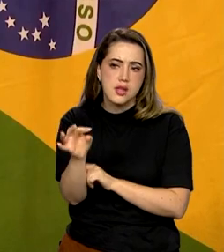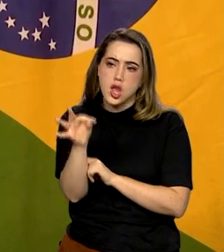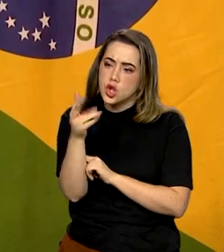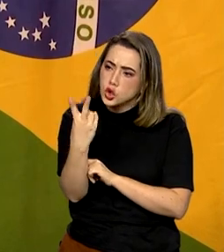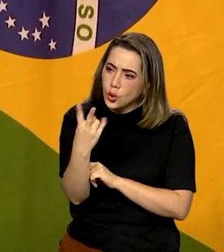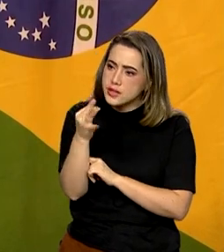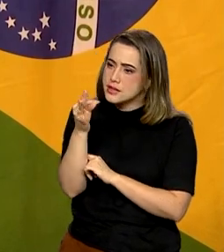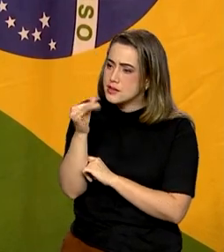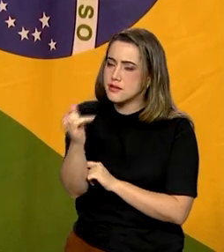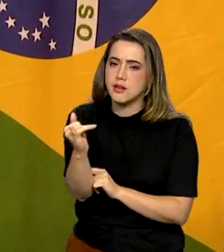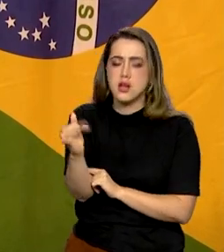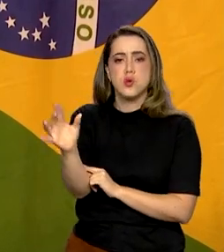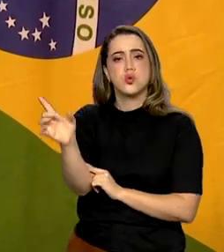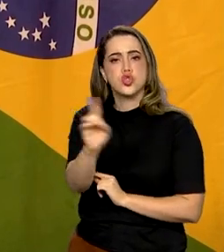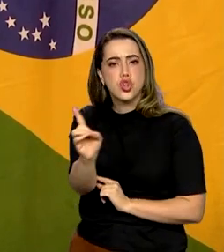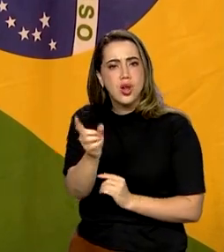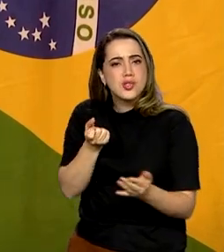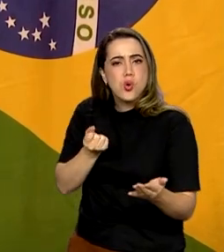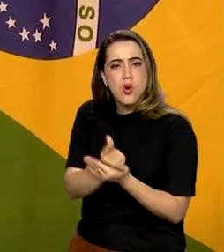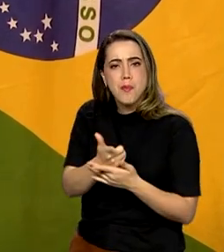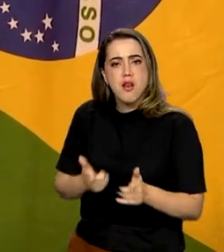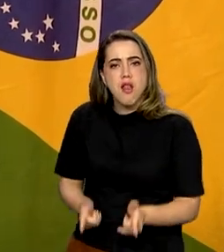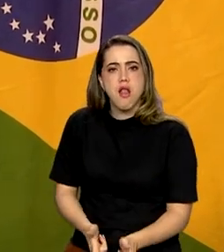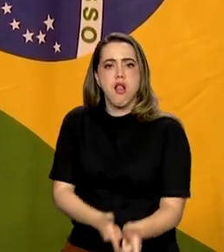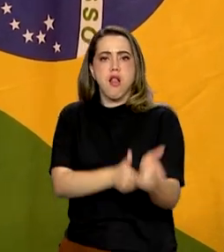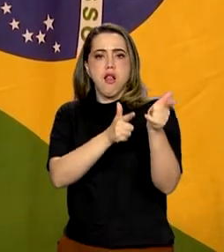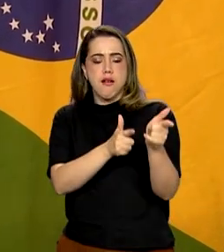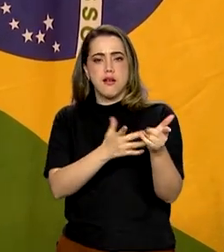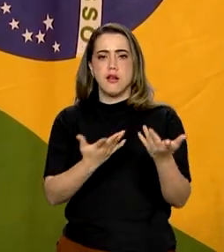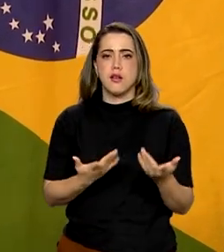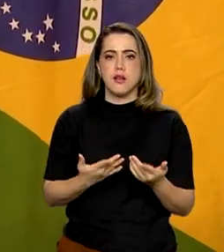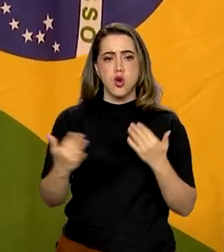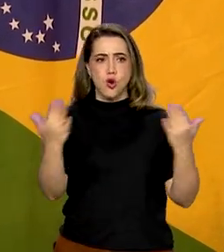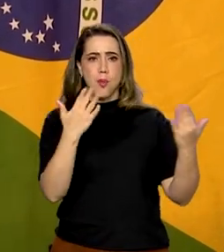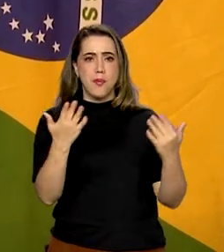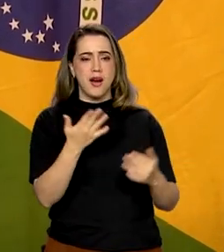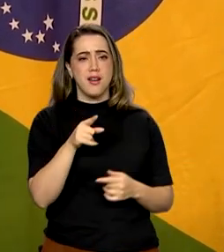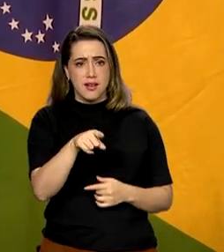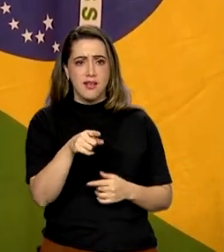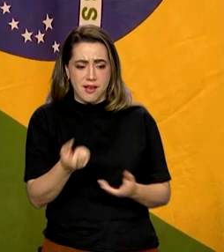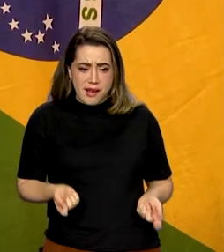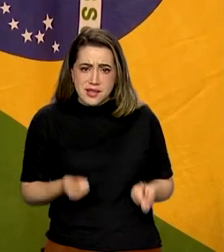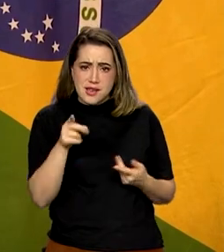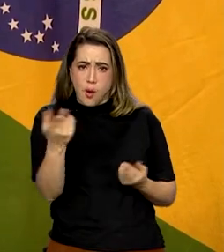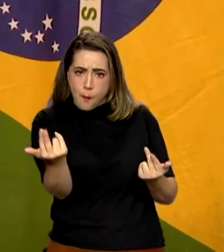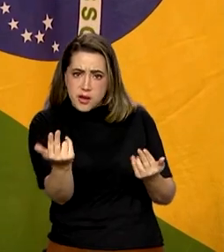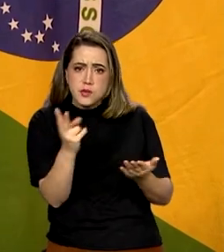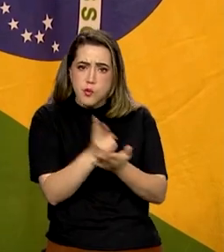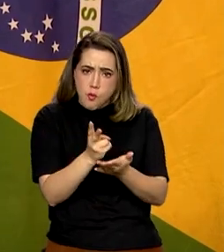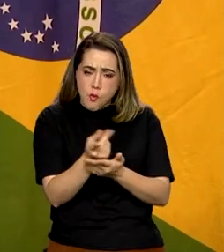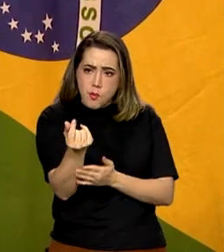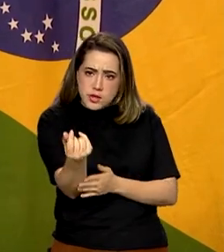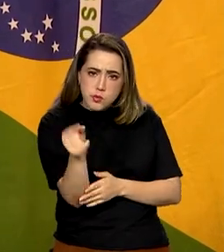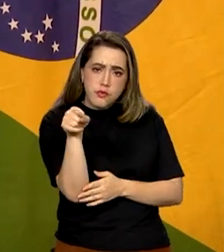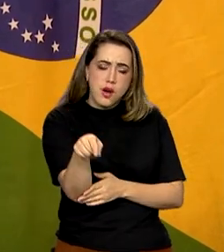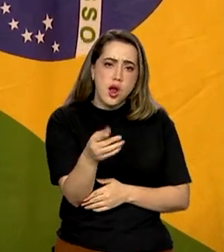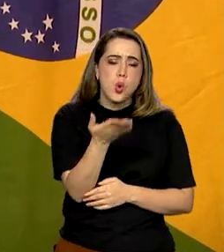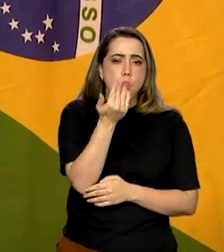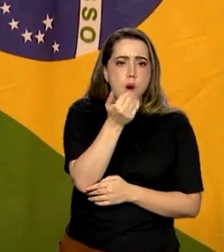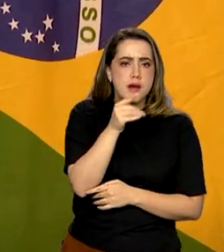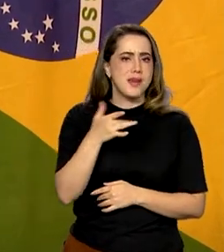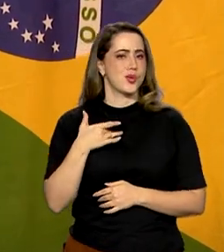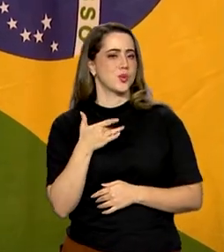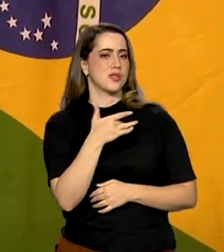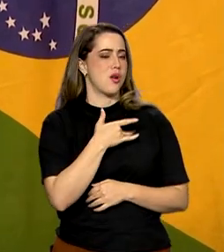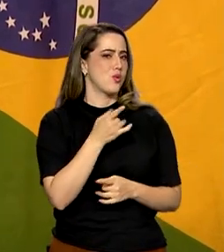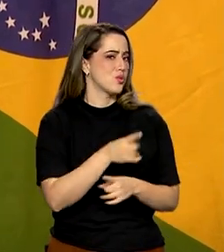de armas. Imagina se isso fosse gasto com alimento. Imagina se isso fosse gasto com a saúde. Imagina